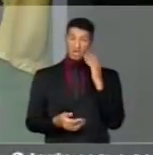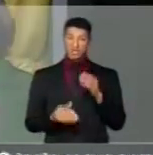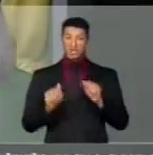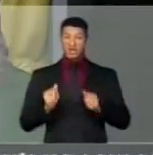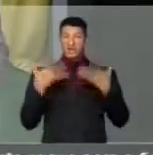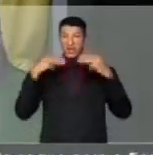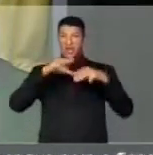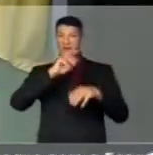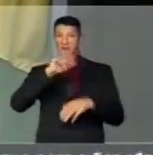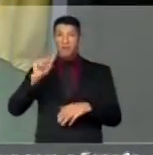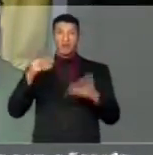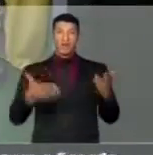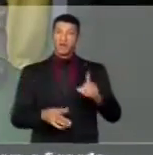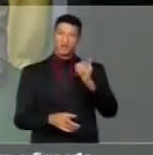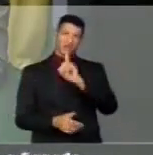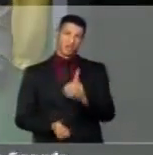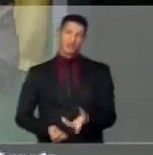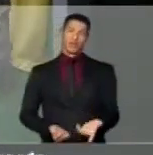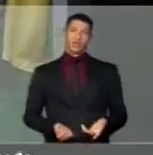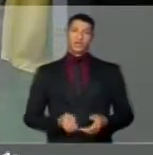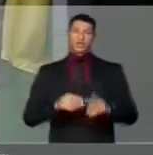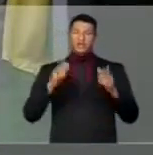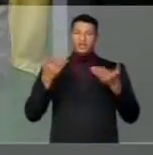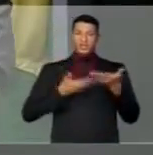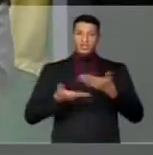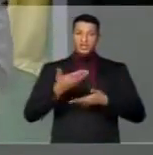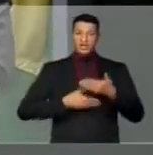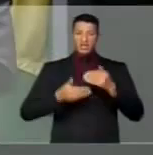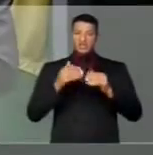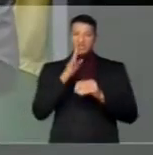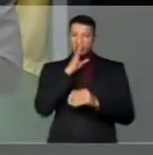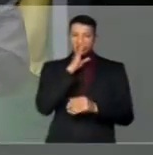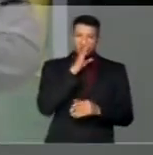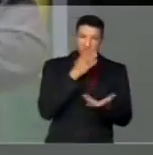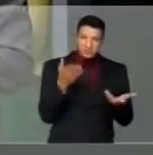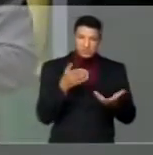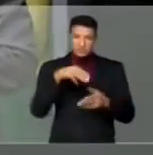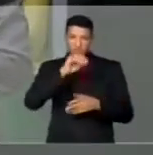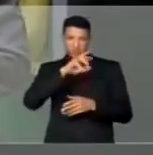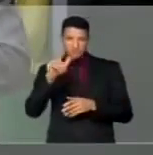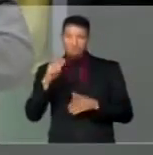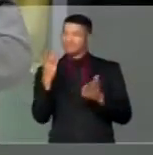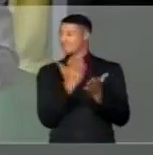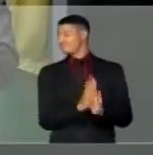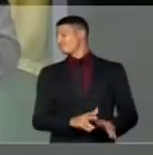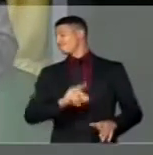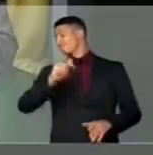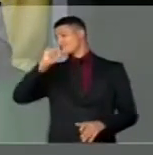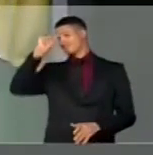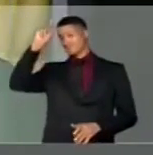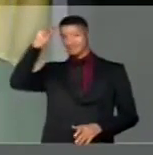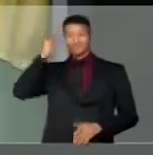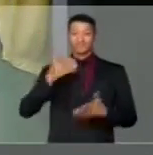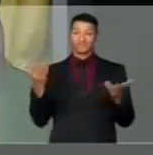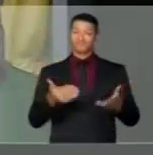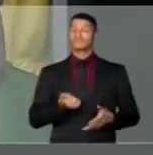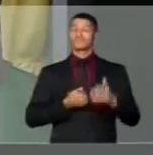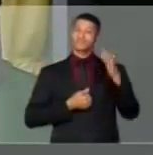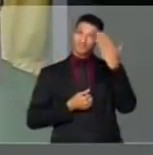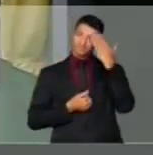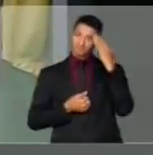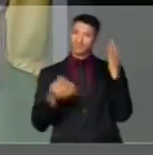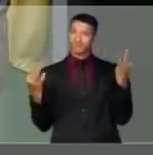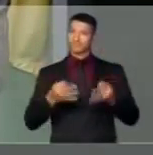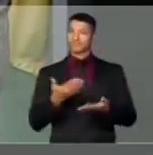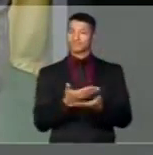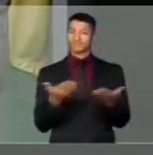da moral, hoje em dia não. Esse negócio de ser paladino da moralidade acabou há muito tempo. Agora eu entendo